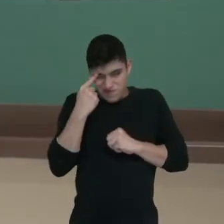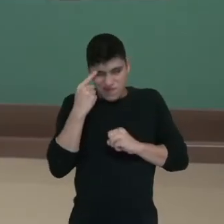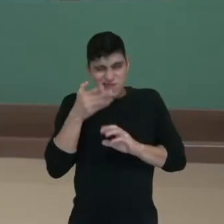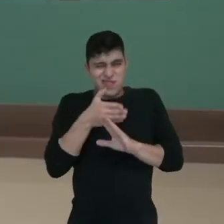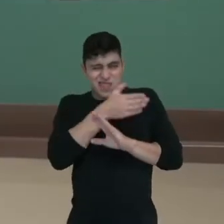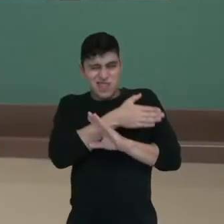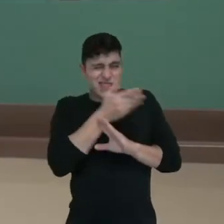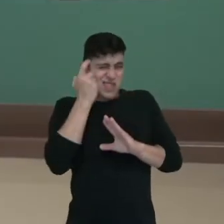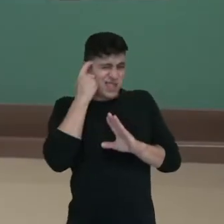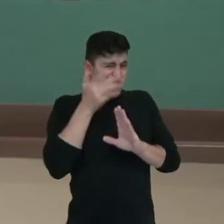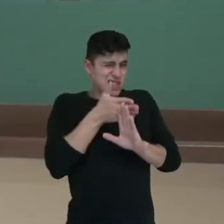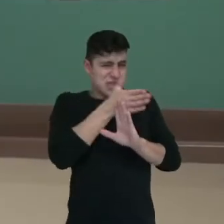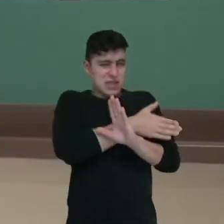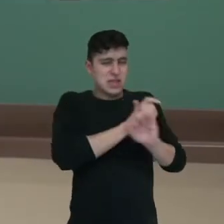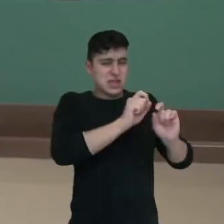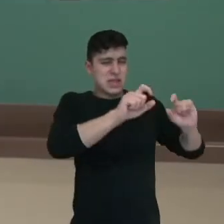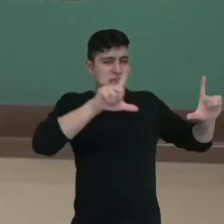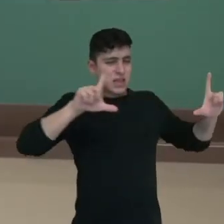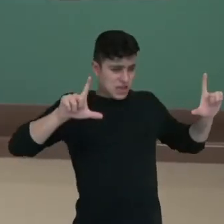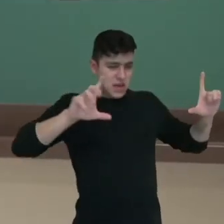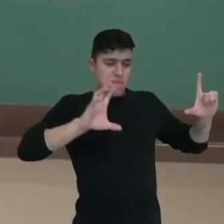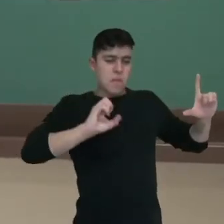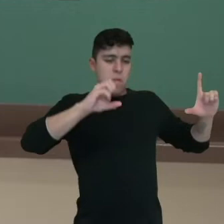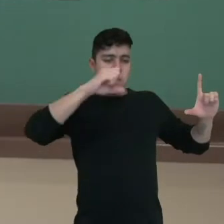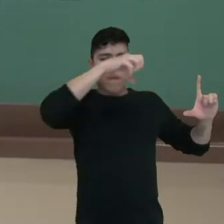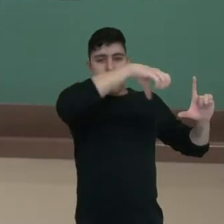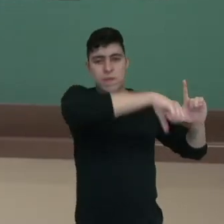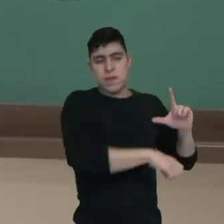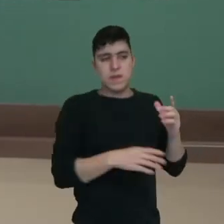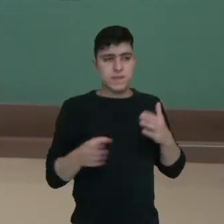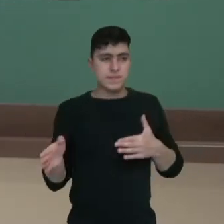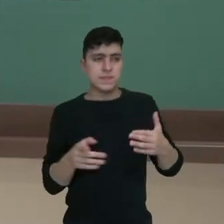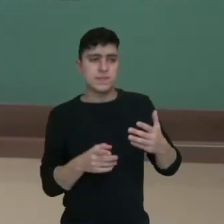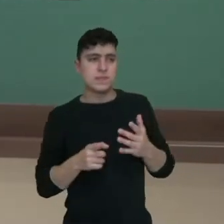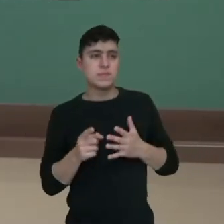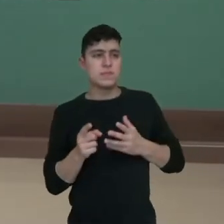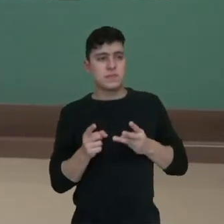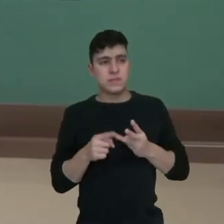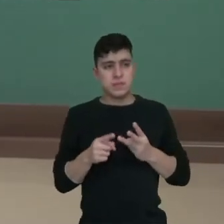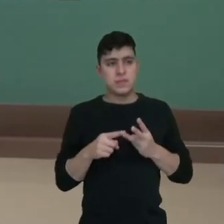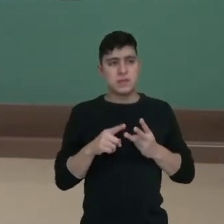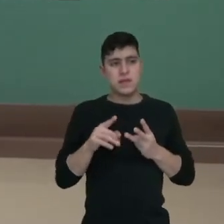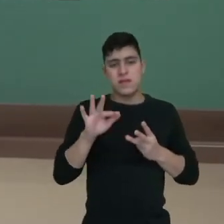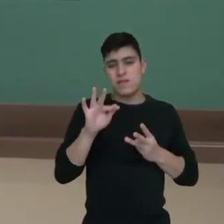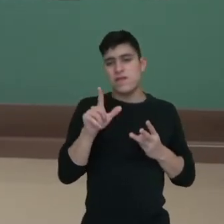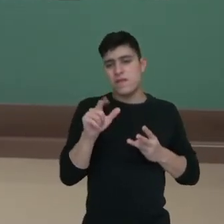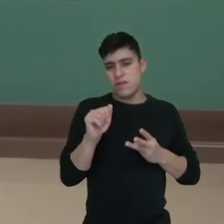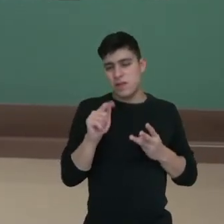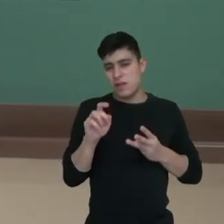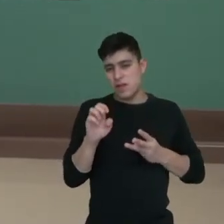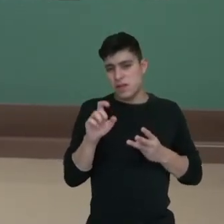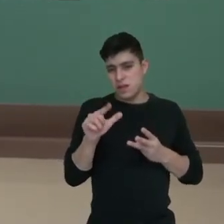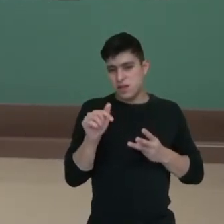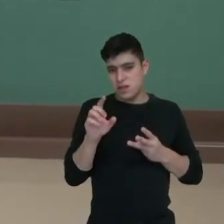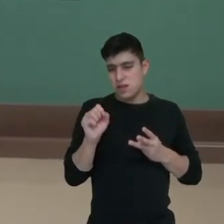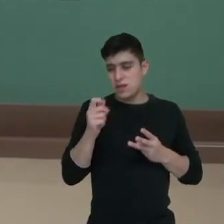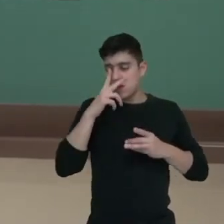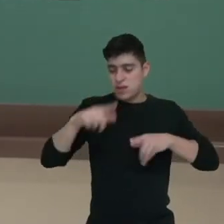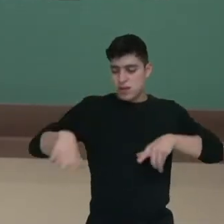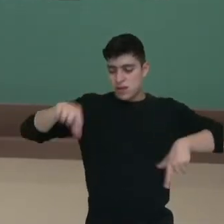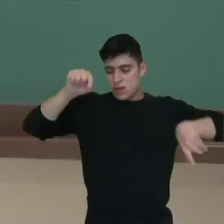ali na forma da alimentação. Os flagelados, eles vão ter esses flagelos que vão auxiliá-los,